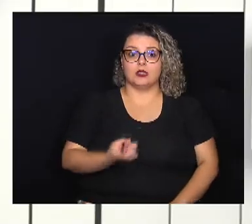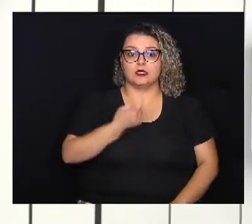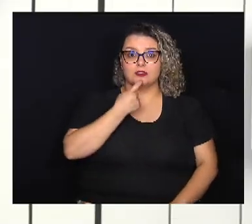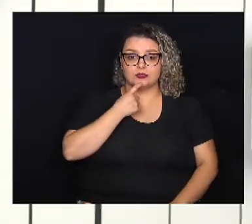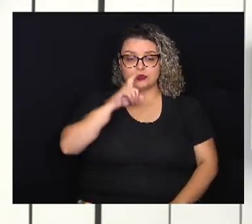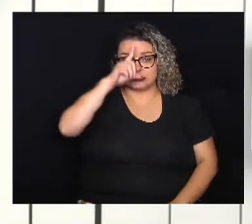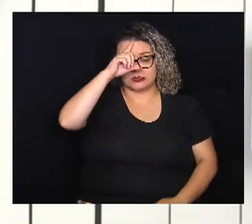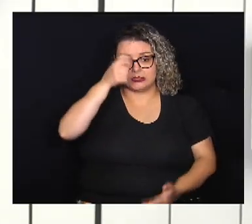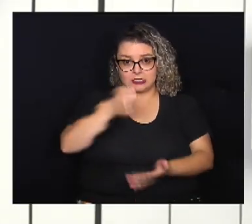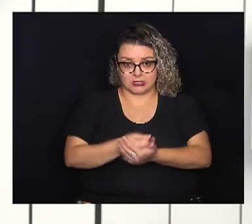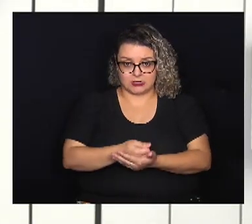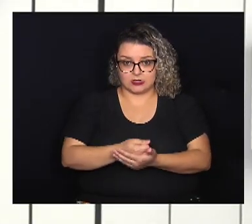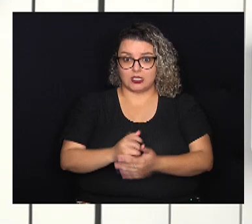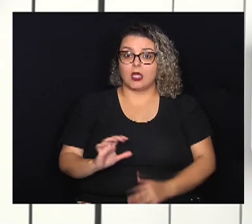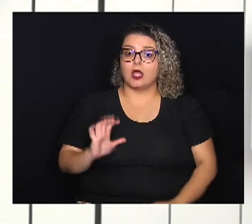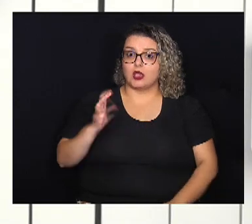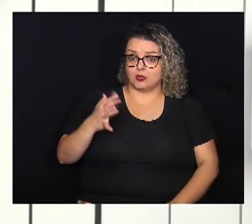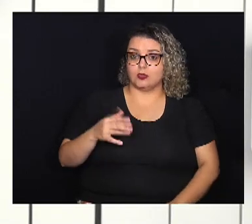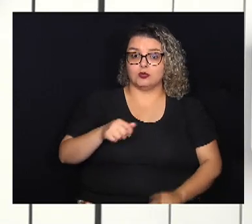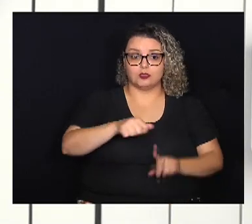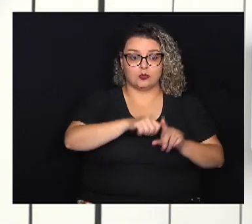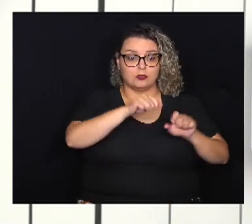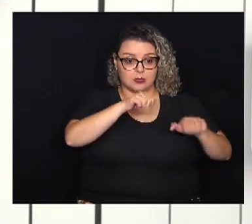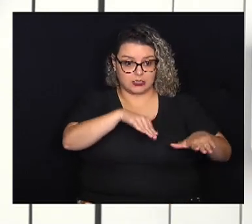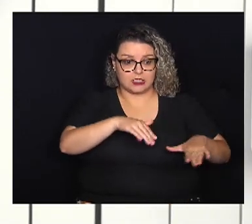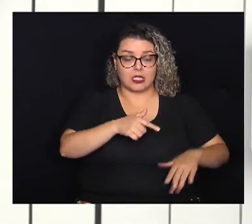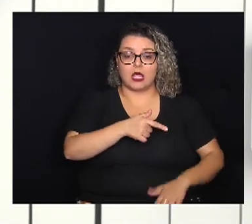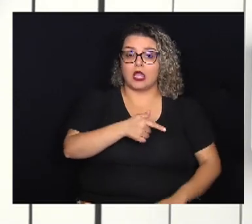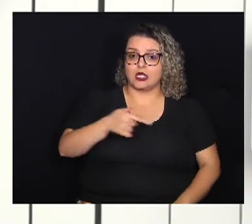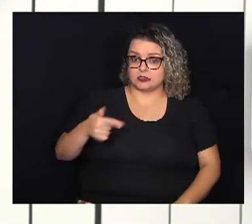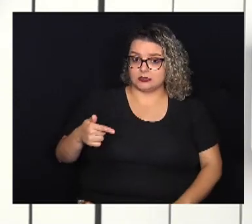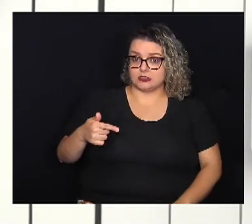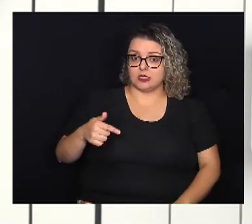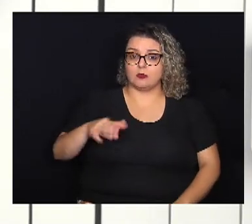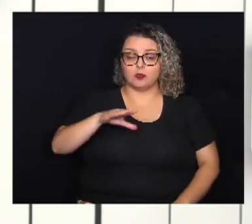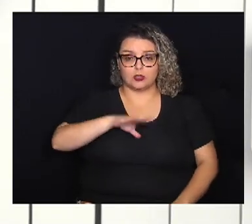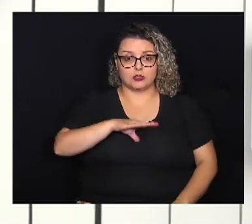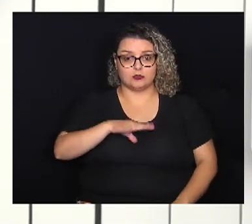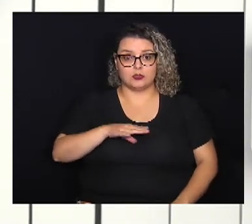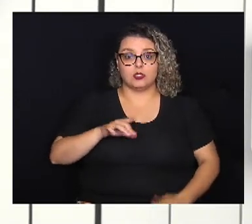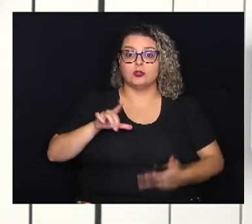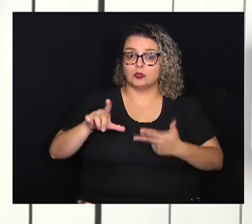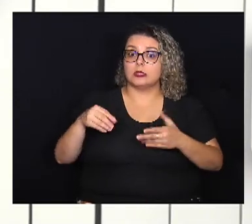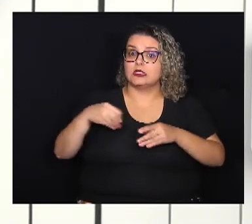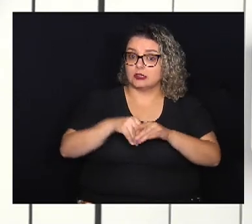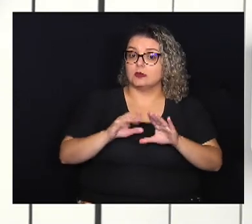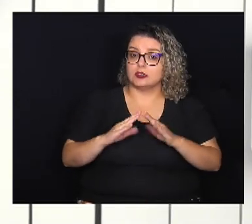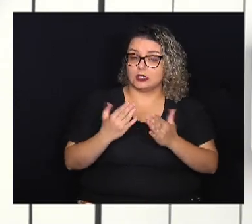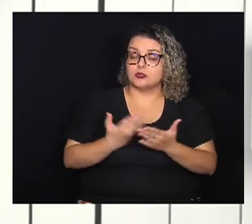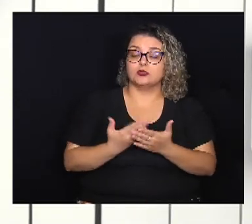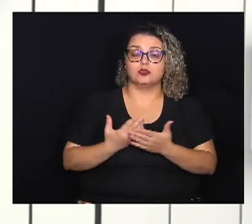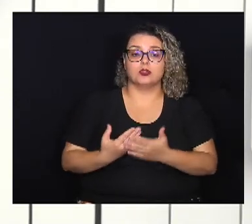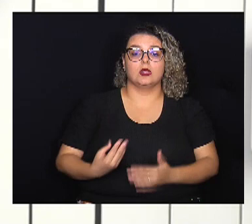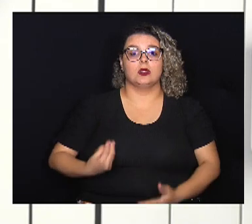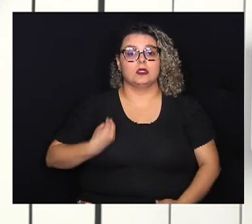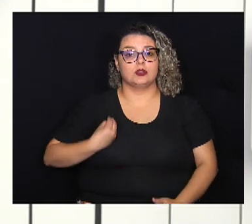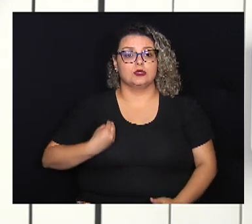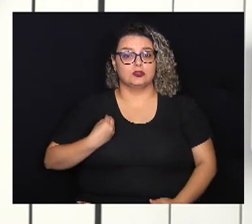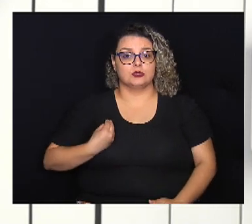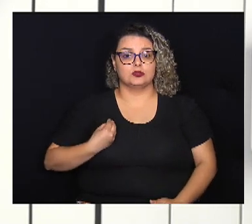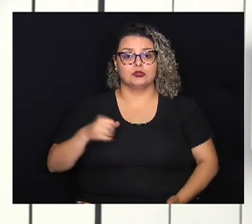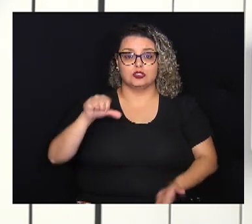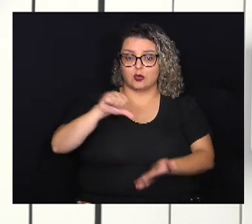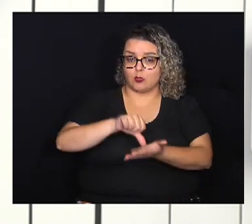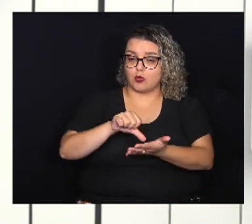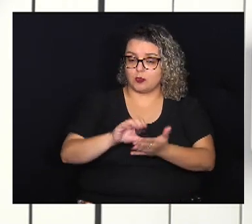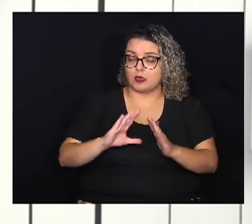determina que aconteça em setembro a semana municipal do Legislativo na escola esteve em uma unidade